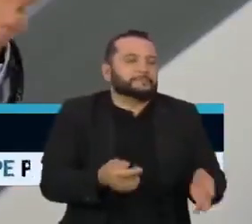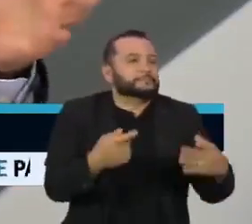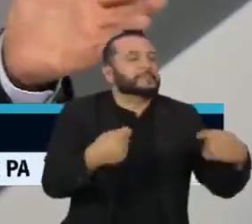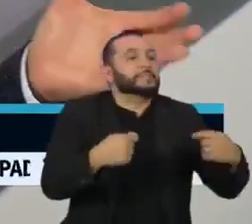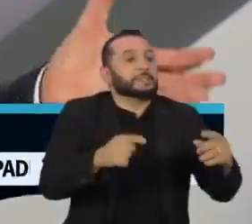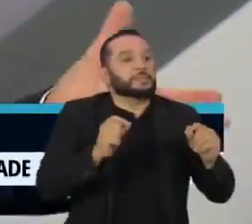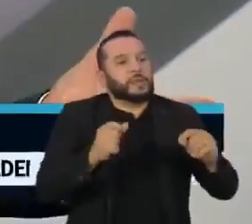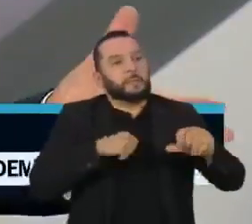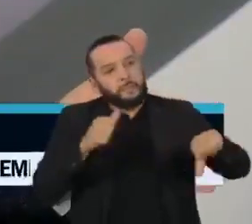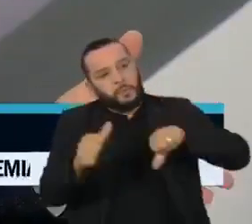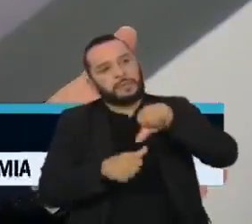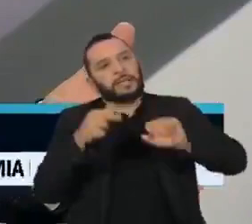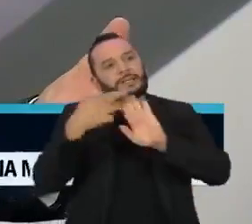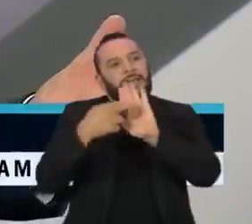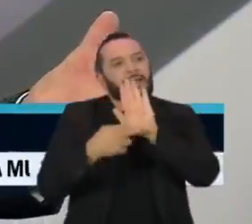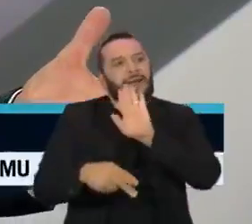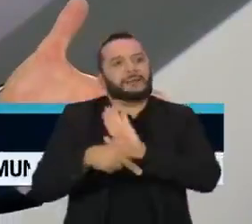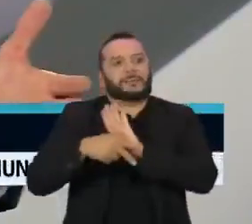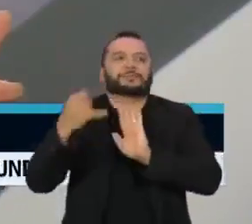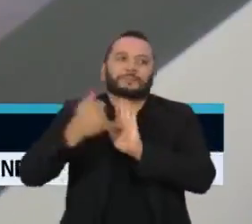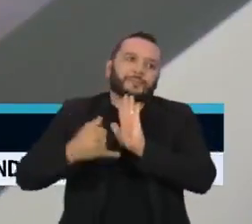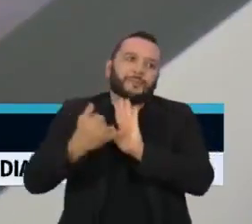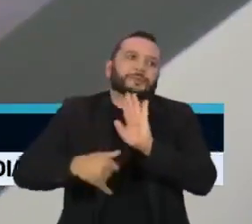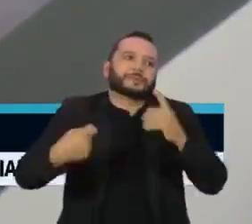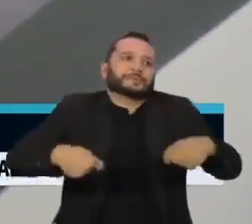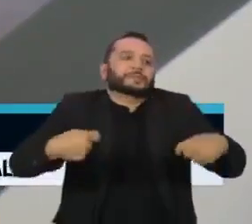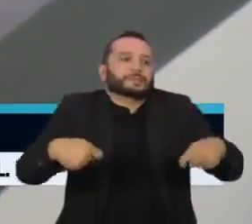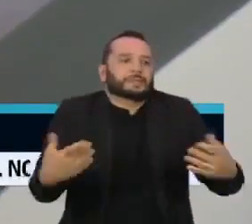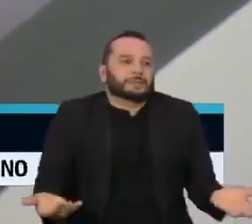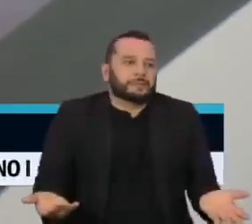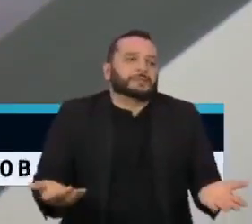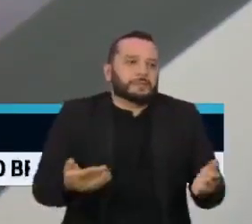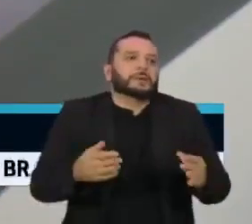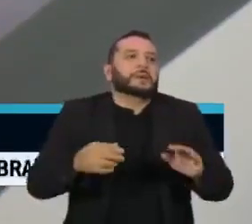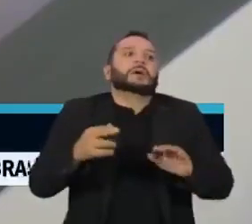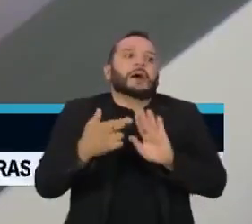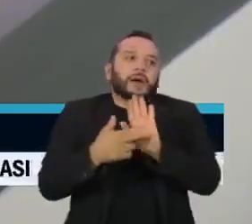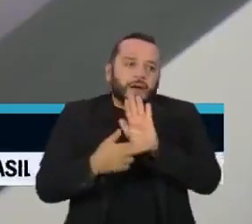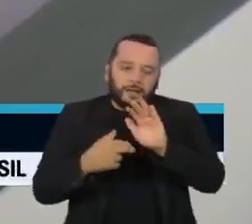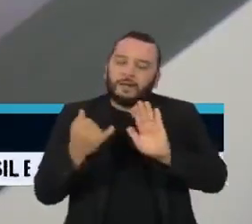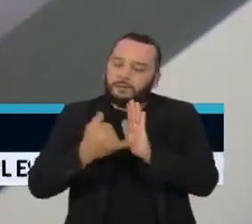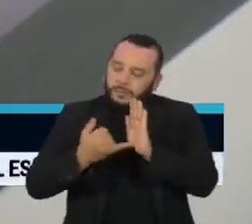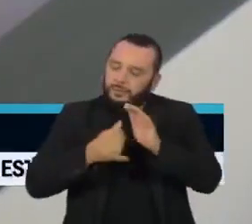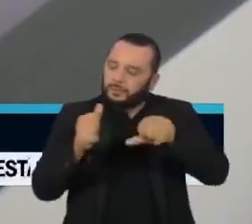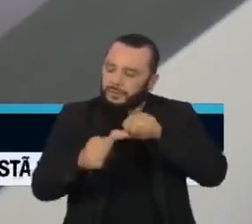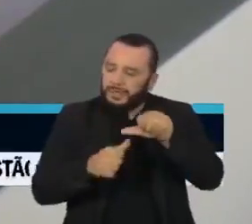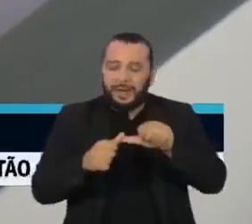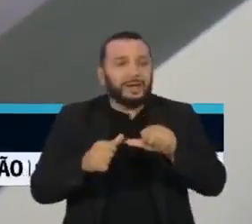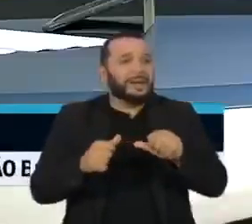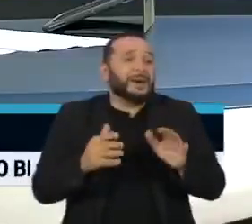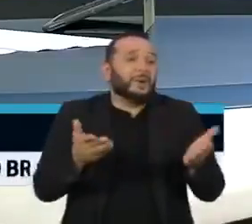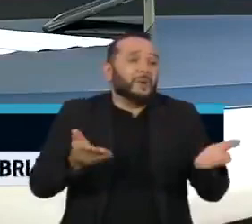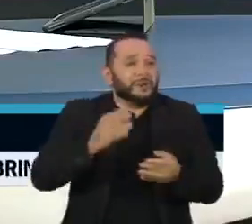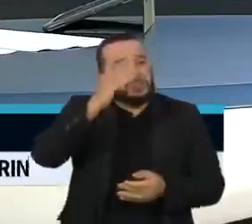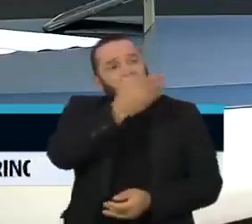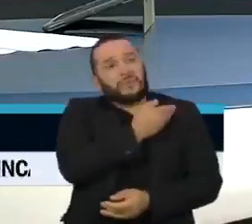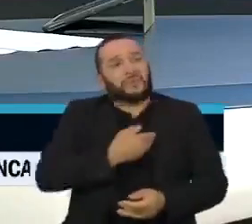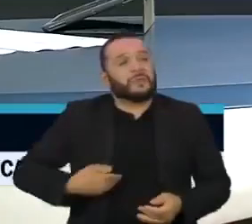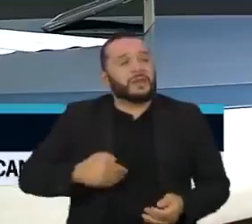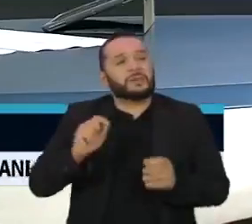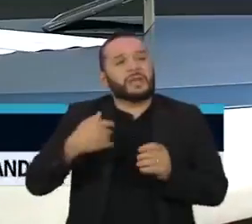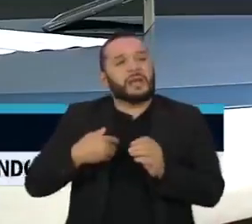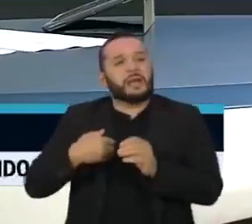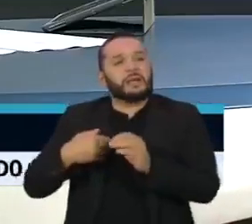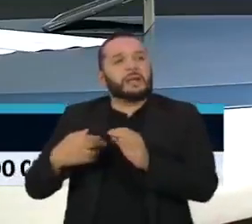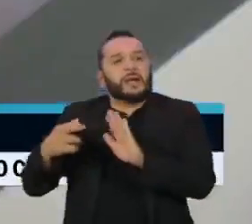visão global de uma mudança tributária. Infelizmente, tem prevalecido mudanças pontuais,